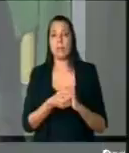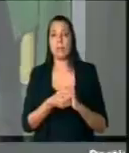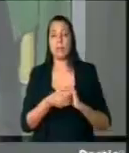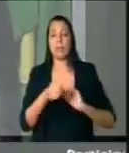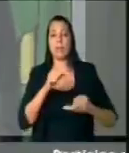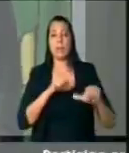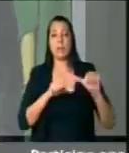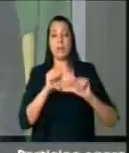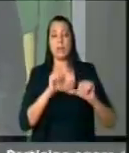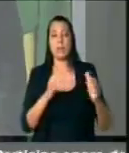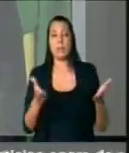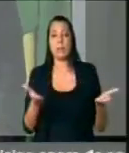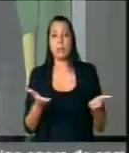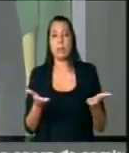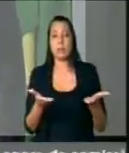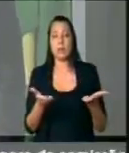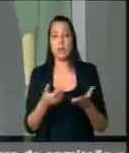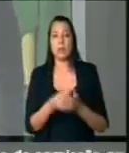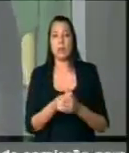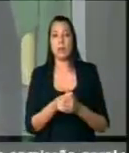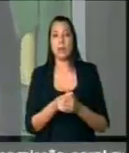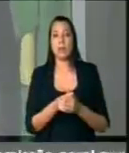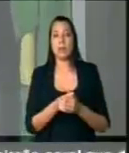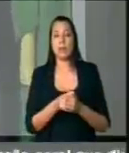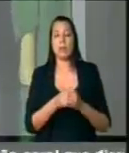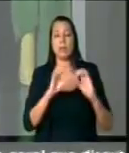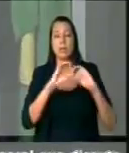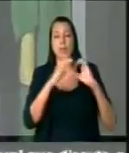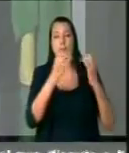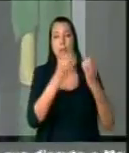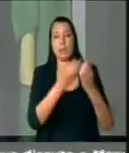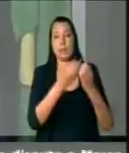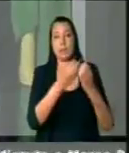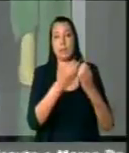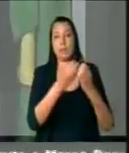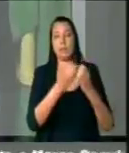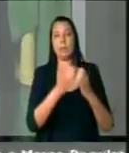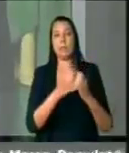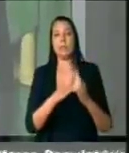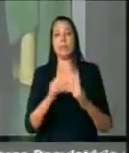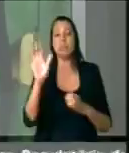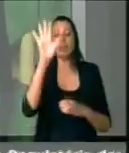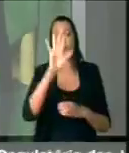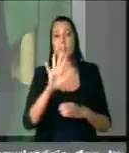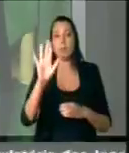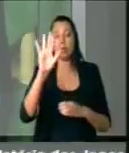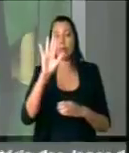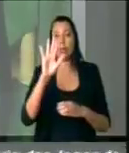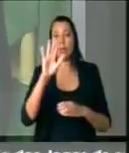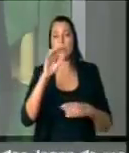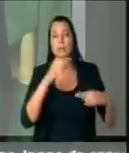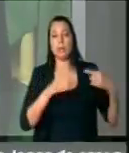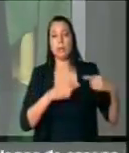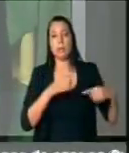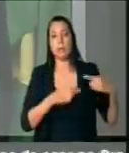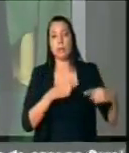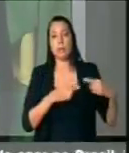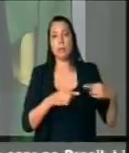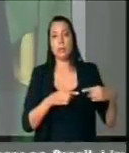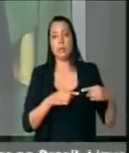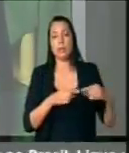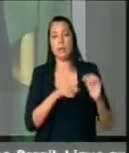transforma nesse momento numa comissão geral para debater